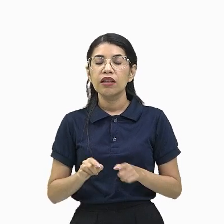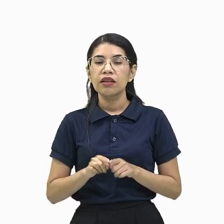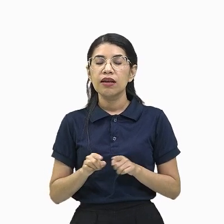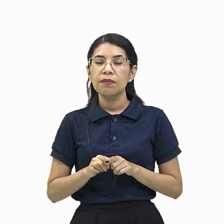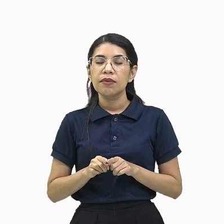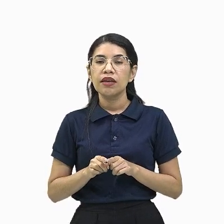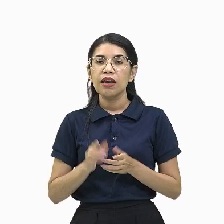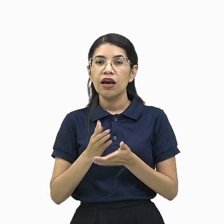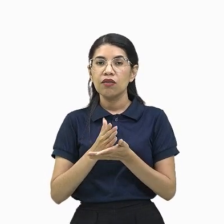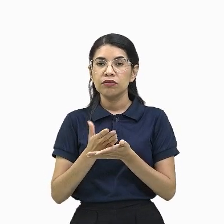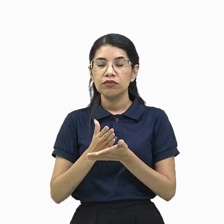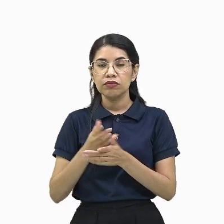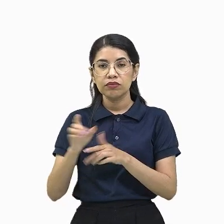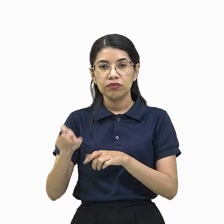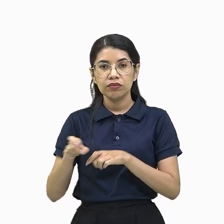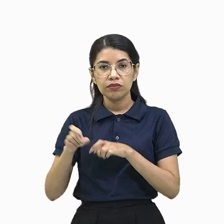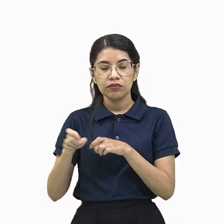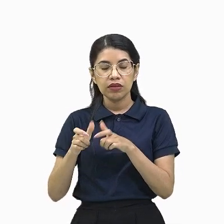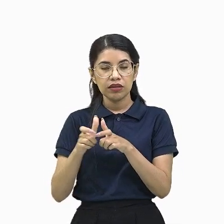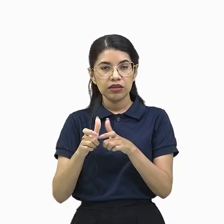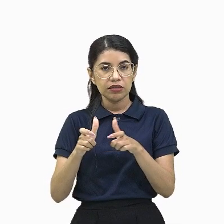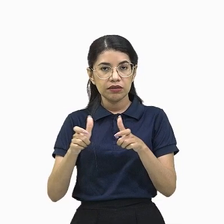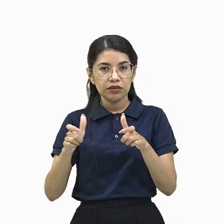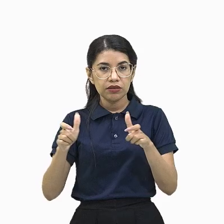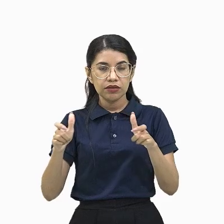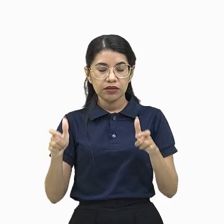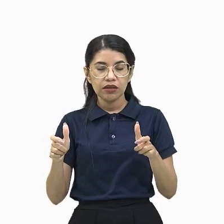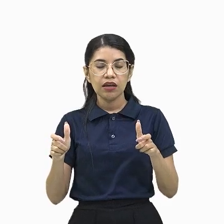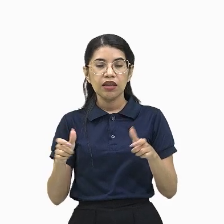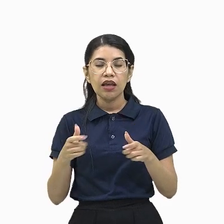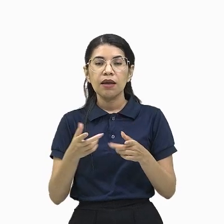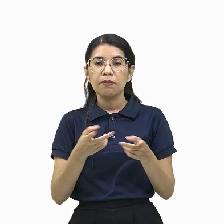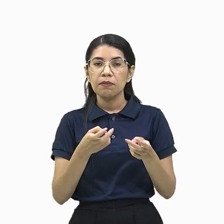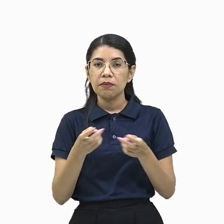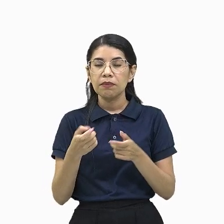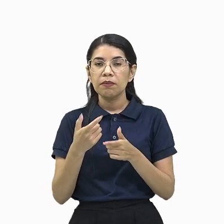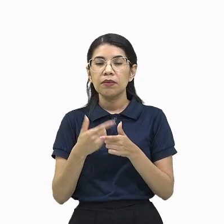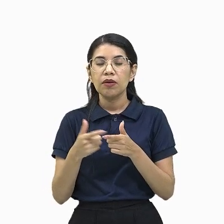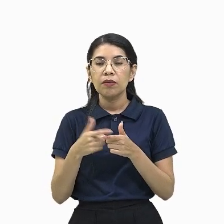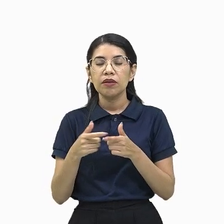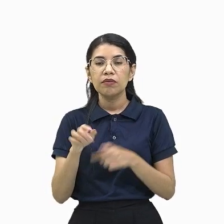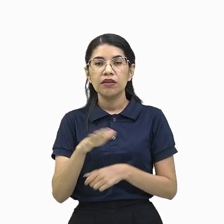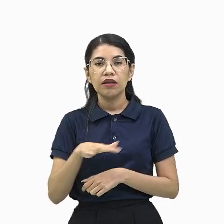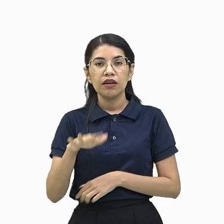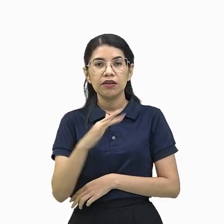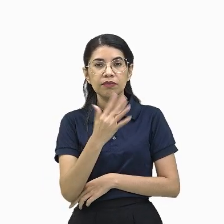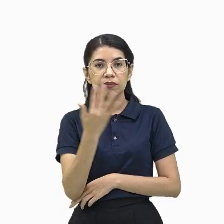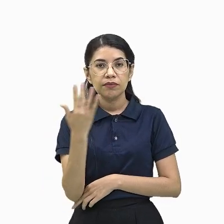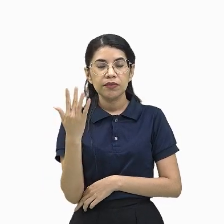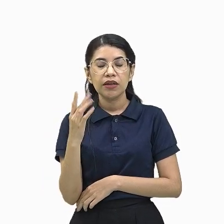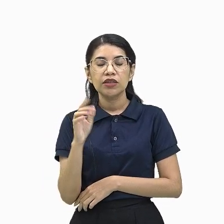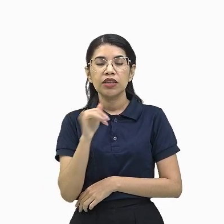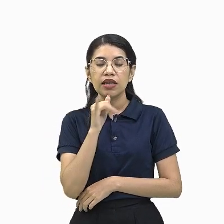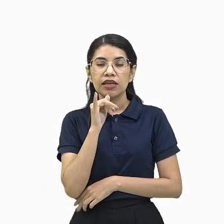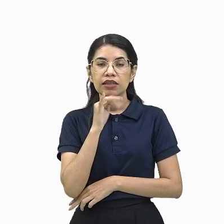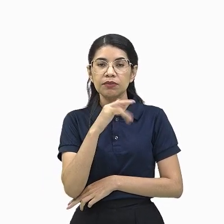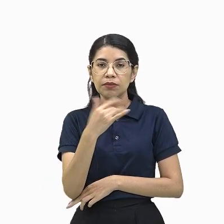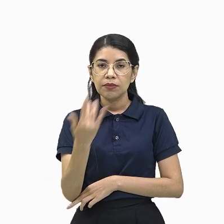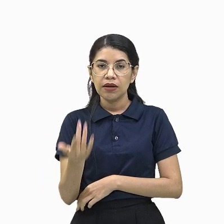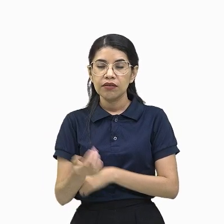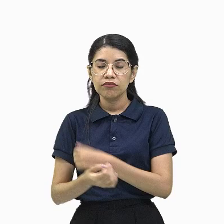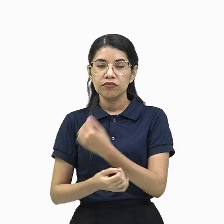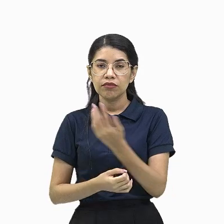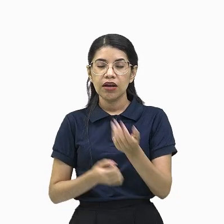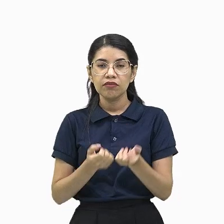dessa fronteira agrícola que eu comentei com vocês, a gente vai observar os problemas relacionados ao meio ambiente, né? Desmatamento,